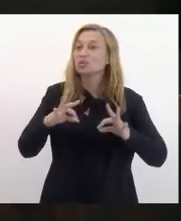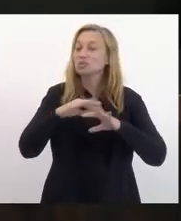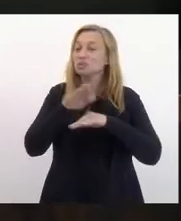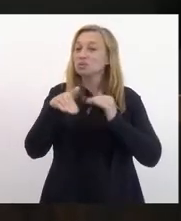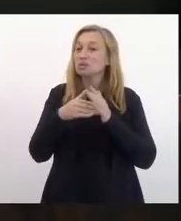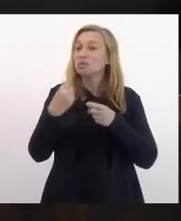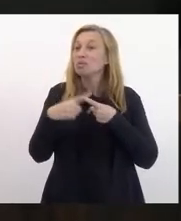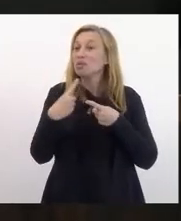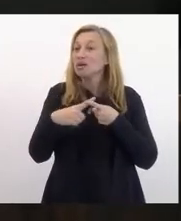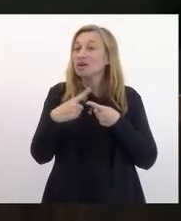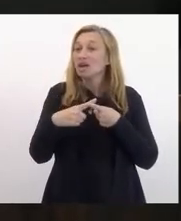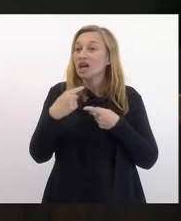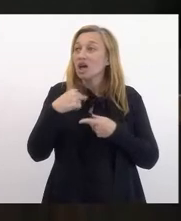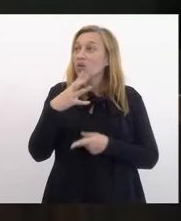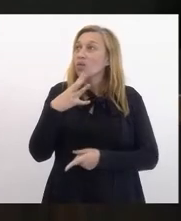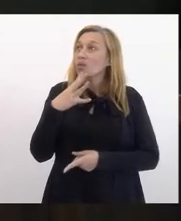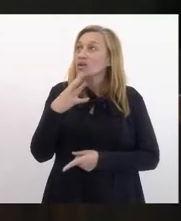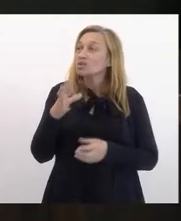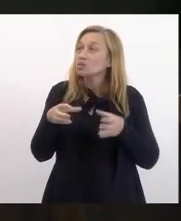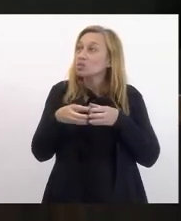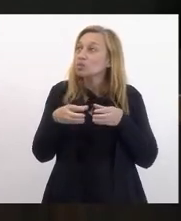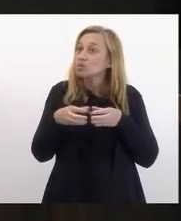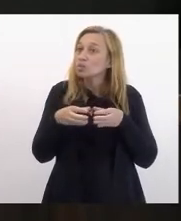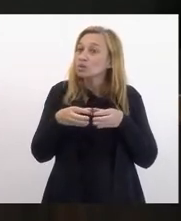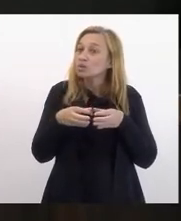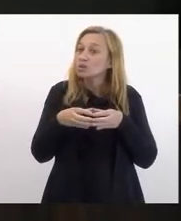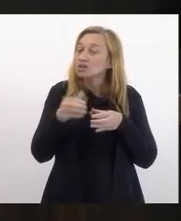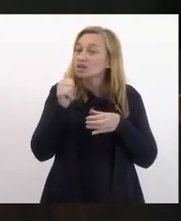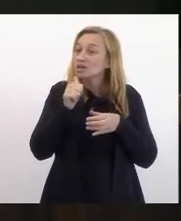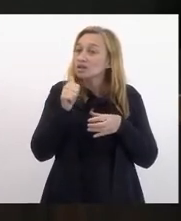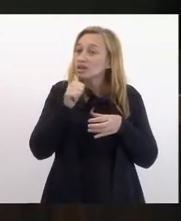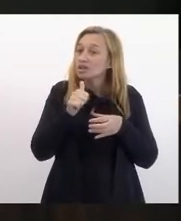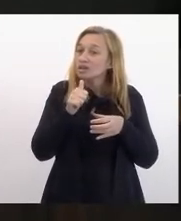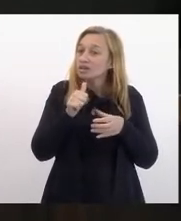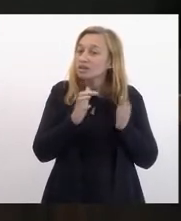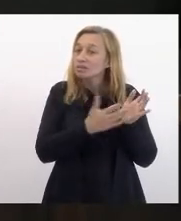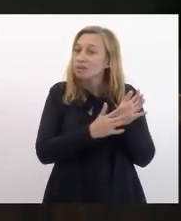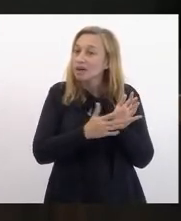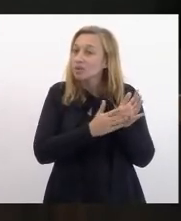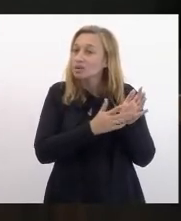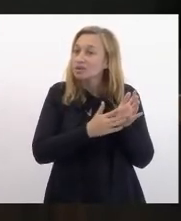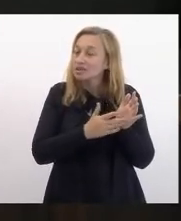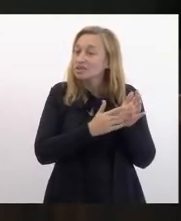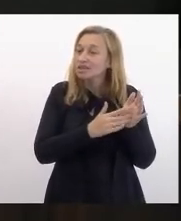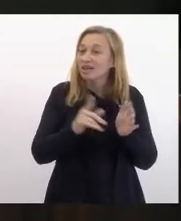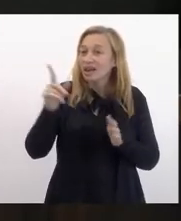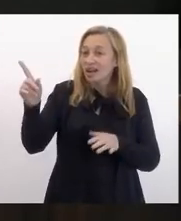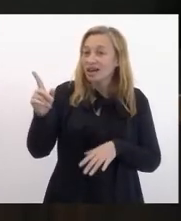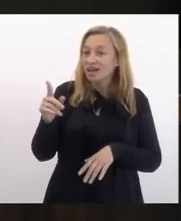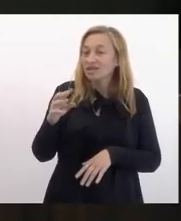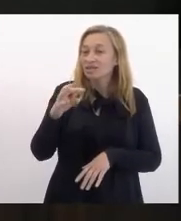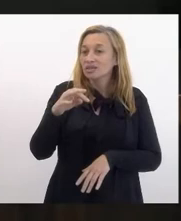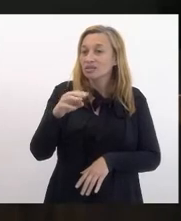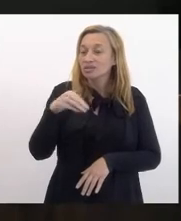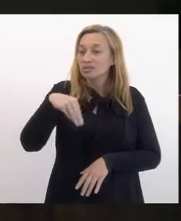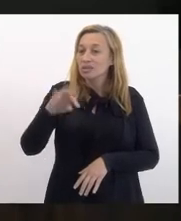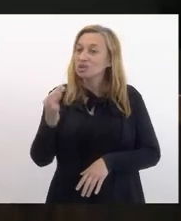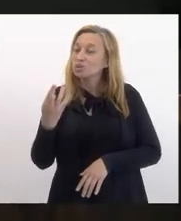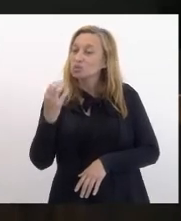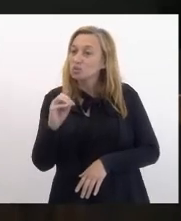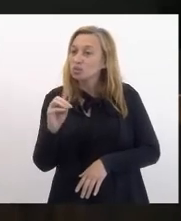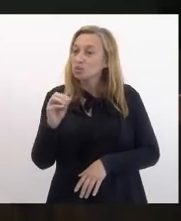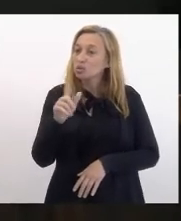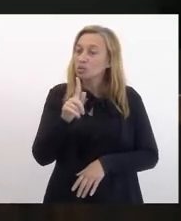porque eu conheci um grupo de mulheres pagodeiras lá no Mato Grosso do Sul, na conferência da